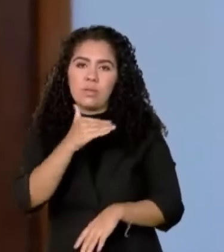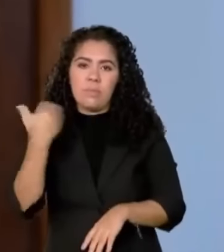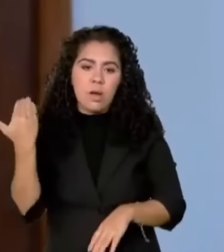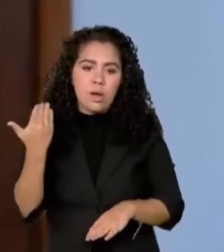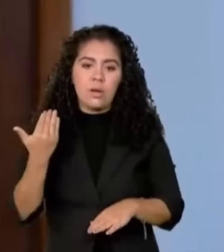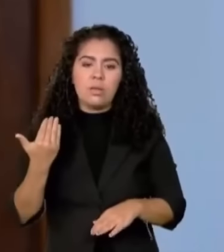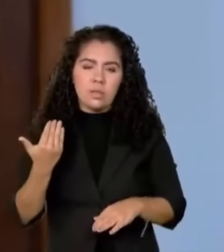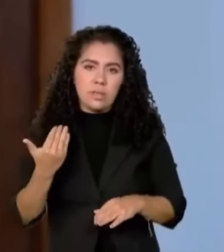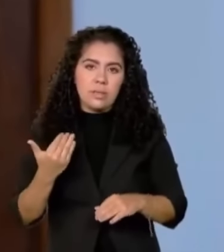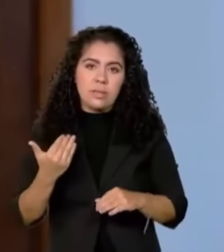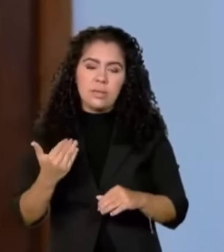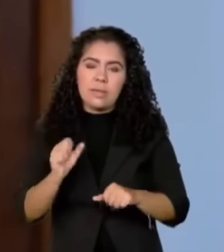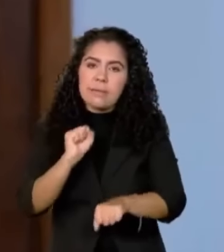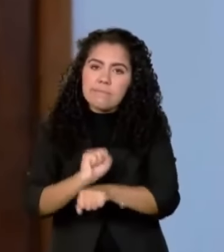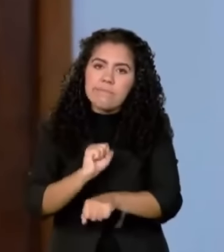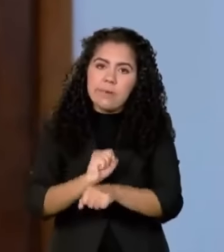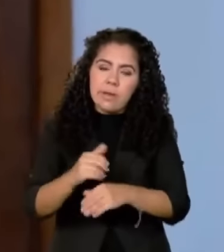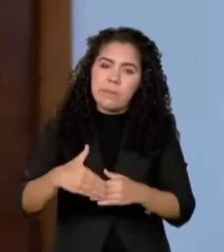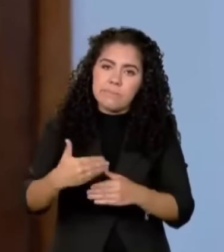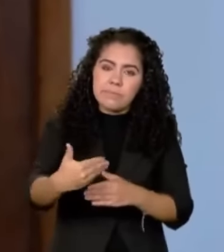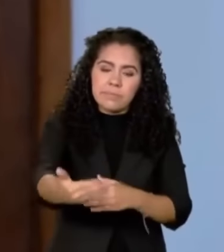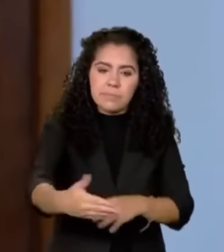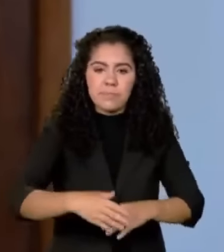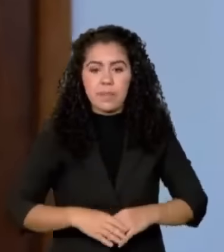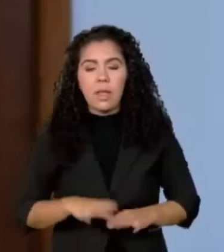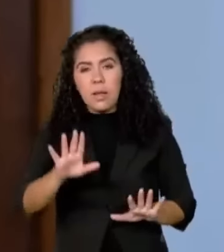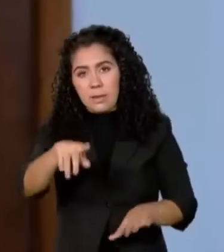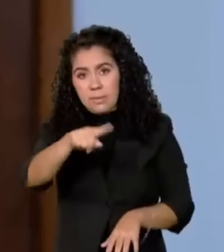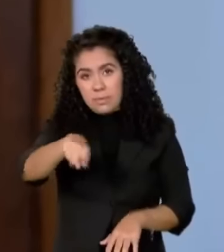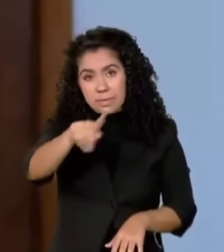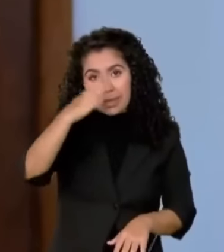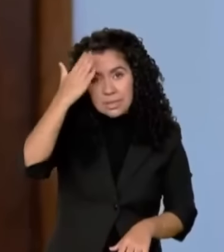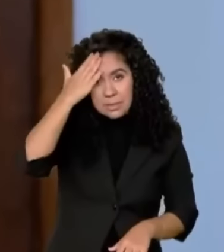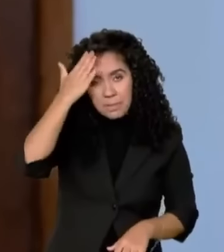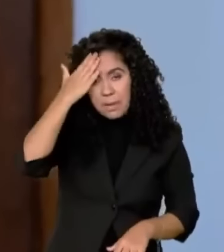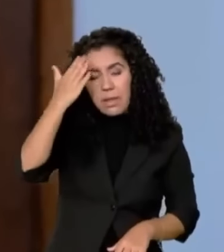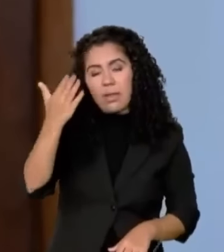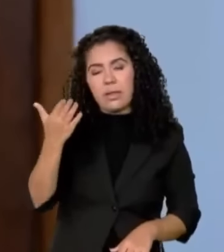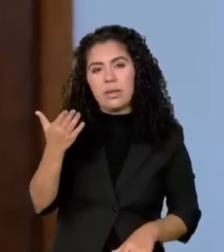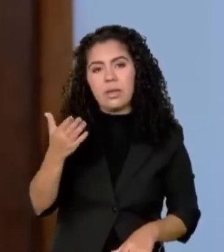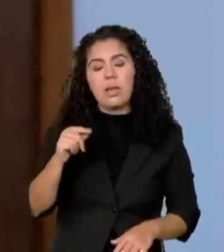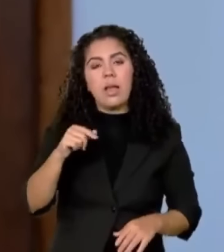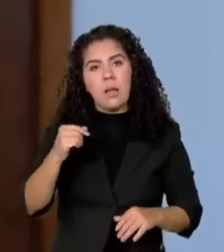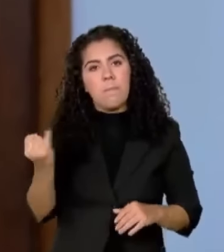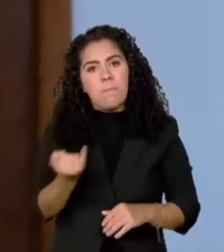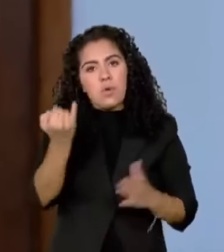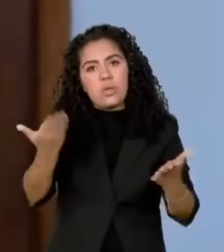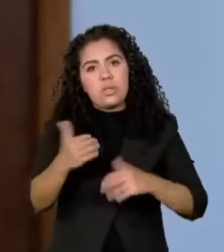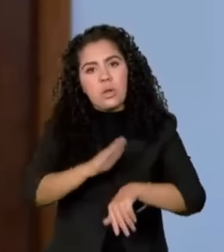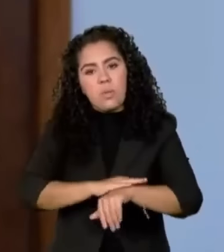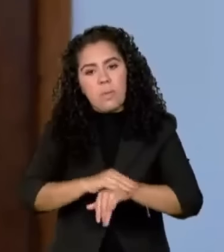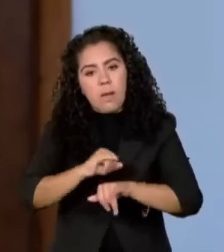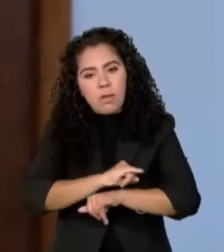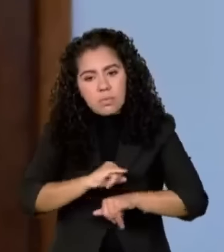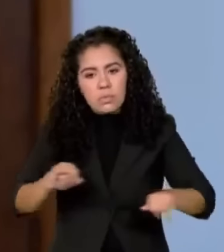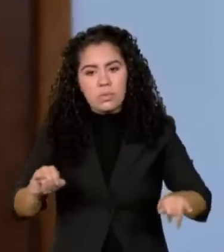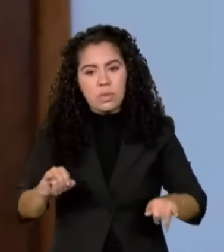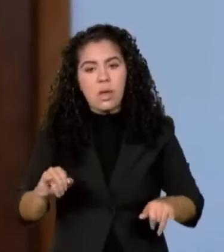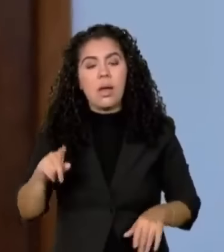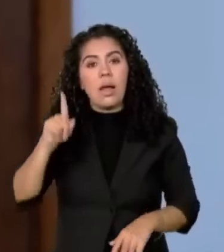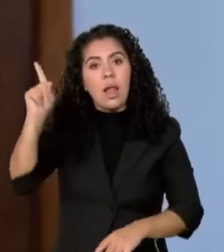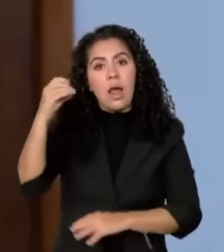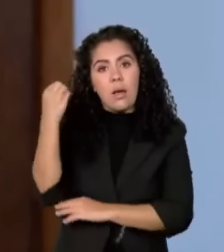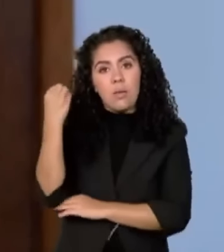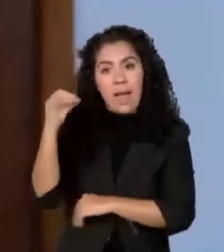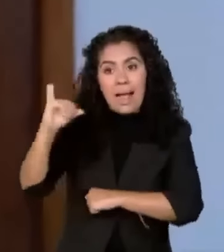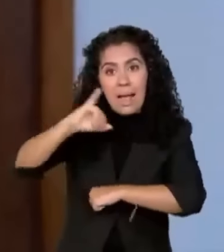como ter todos os dados nesse momento. Para ter uma ideia, também é importante usar esse momento, os efeitos que nós temos em Porto Alegre, na capital